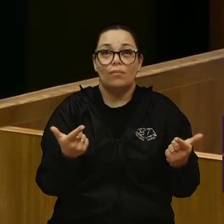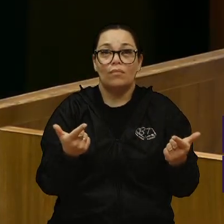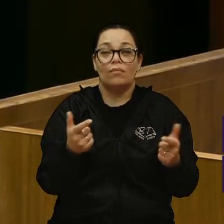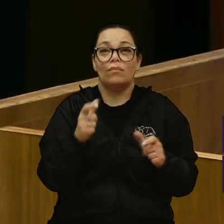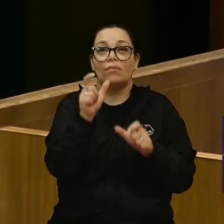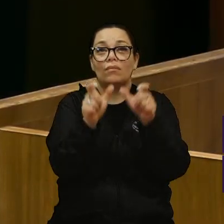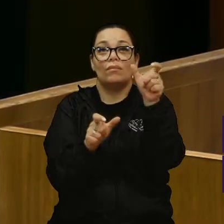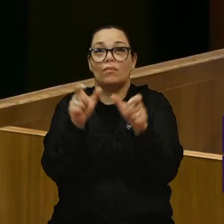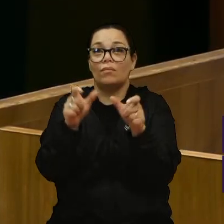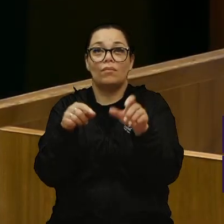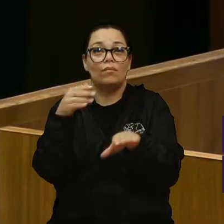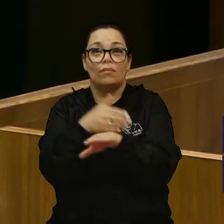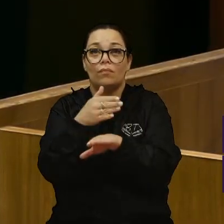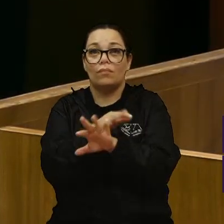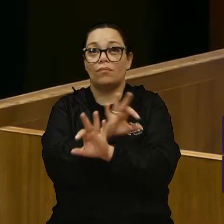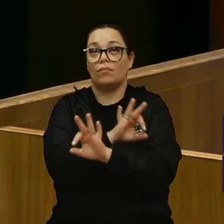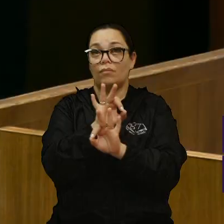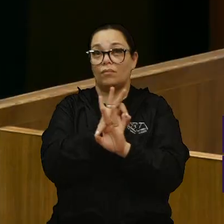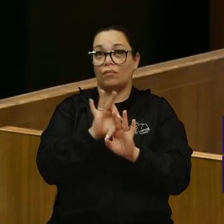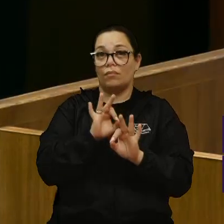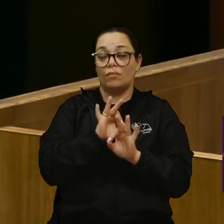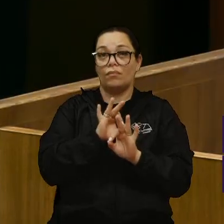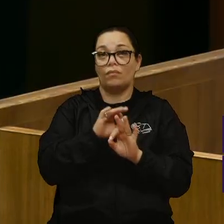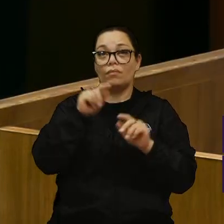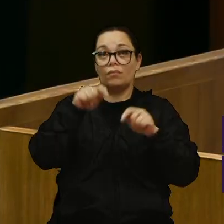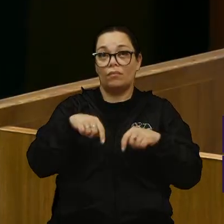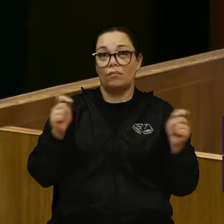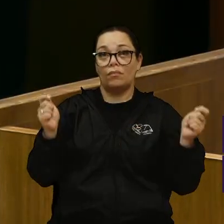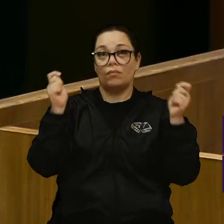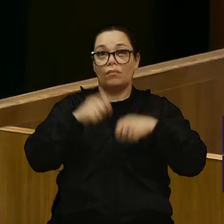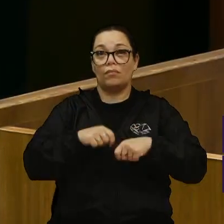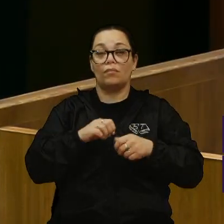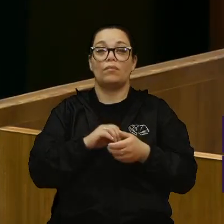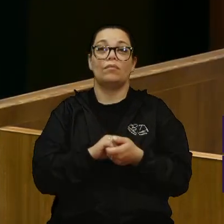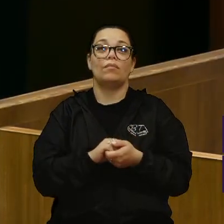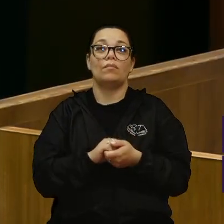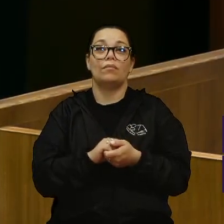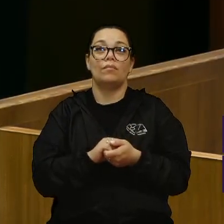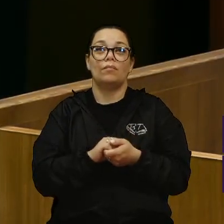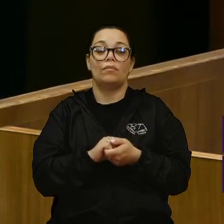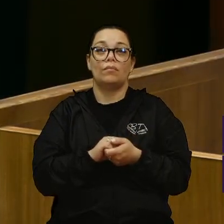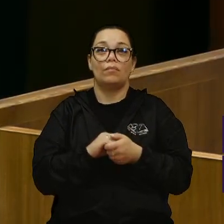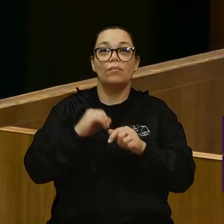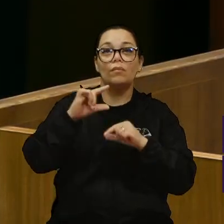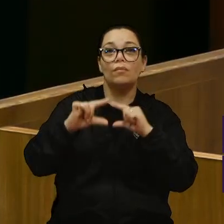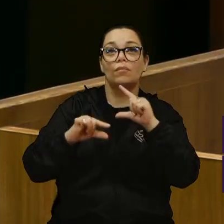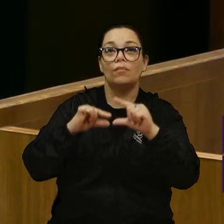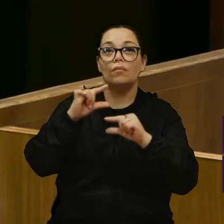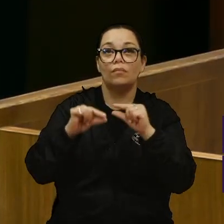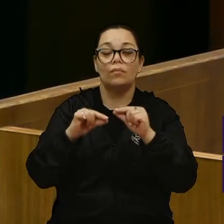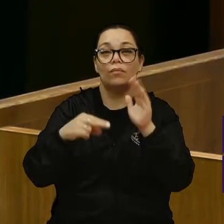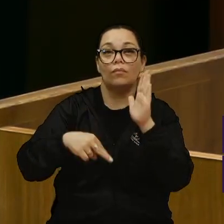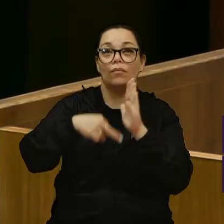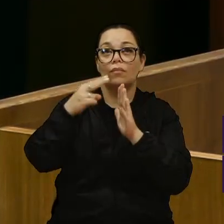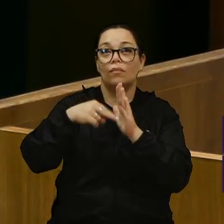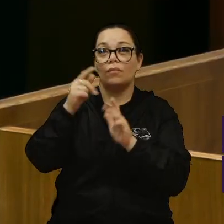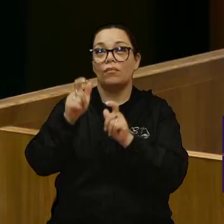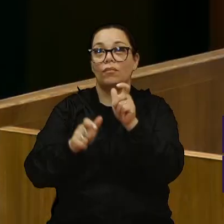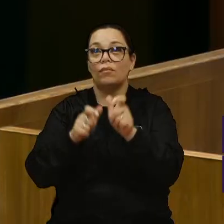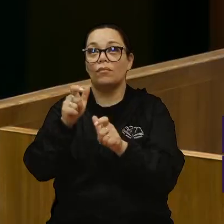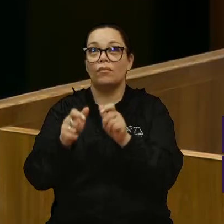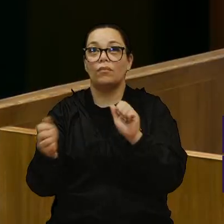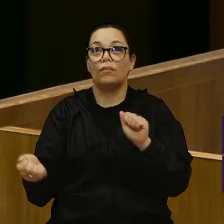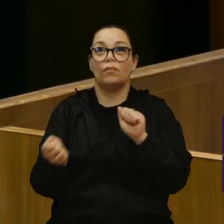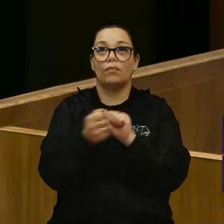desta natureza, sem possibilitar que fragmentos das vozes dessas pessoas